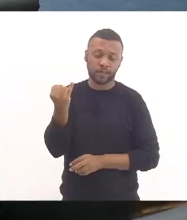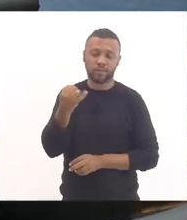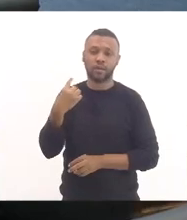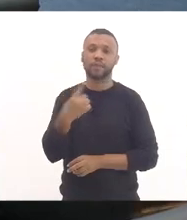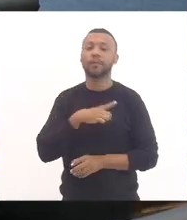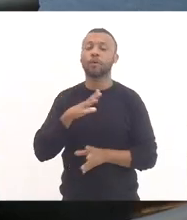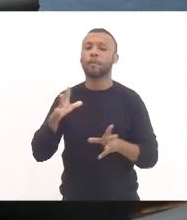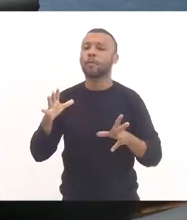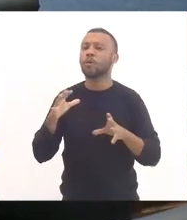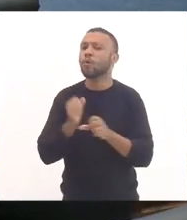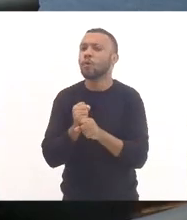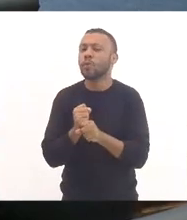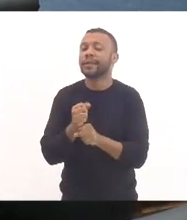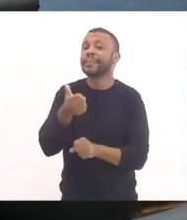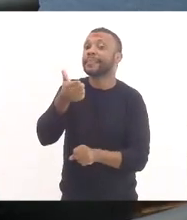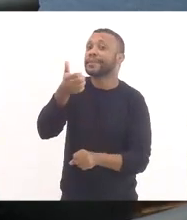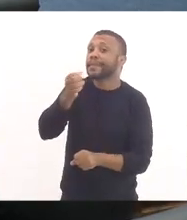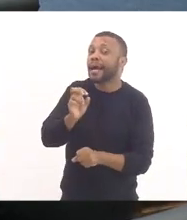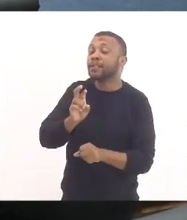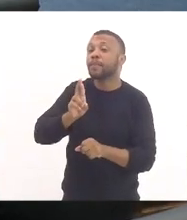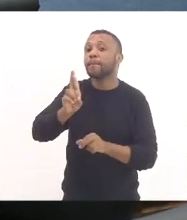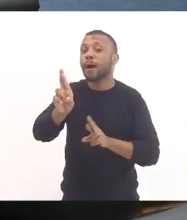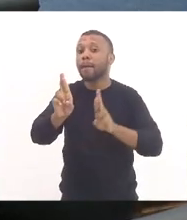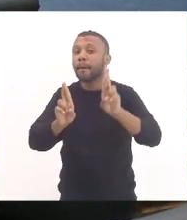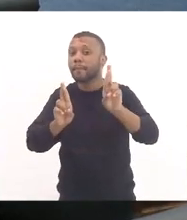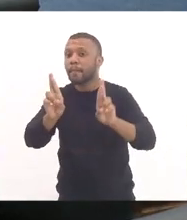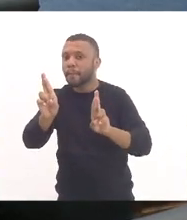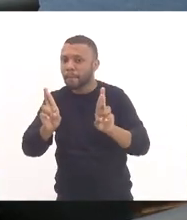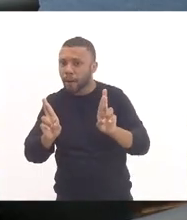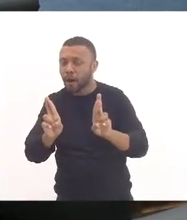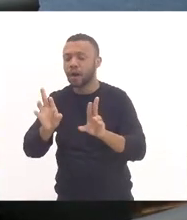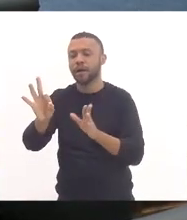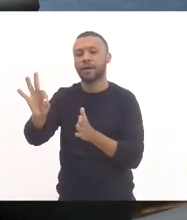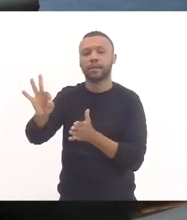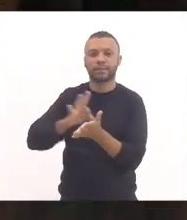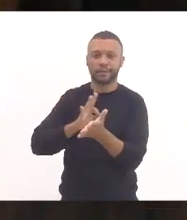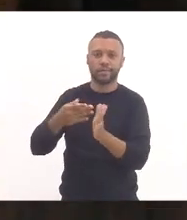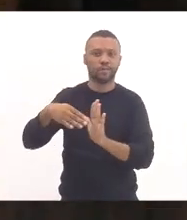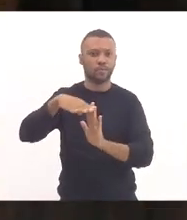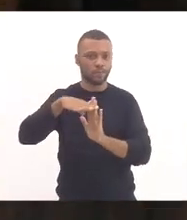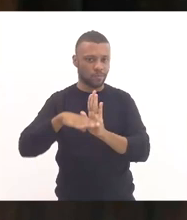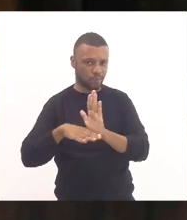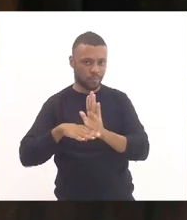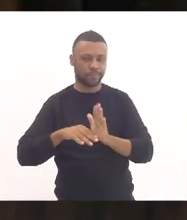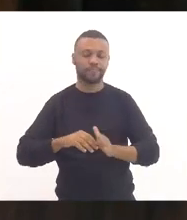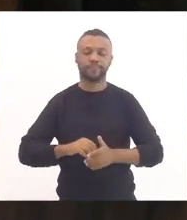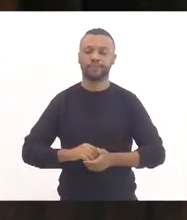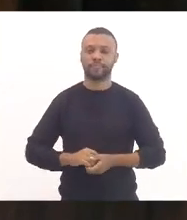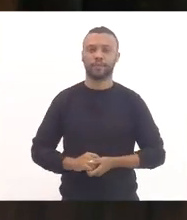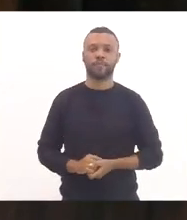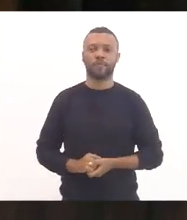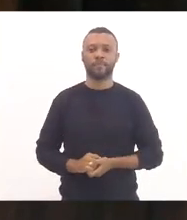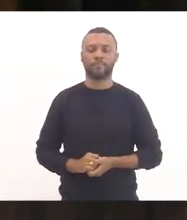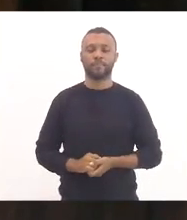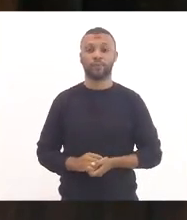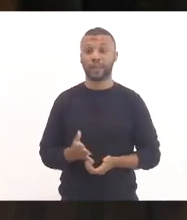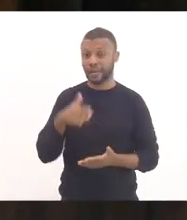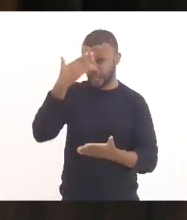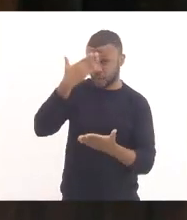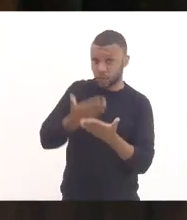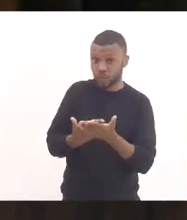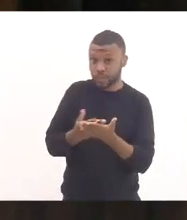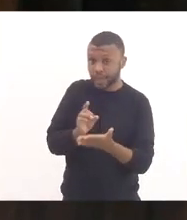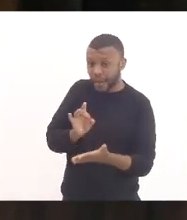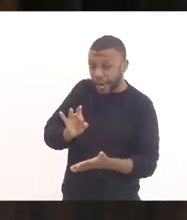oito nove dez representações inscritos Então acho que três minutos